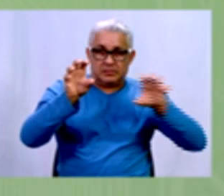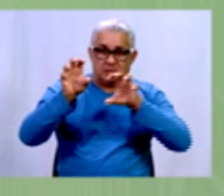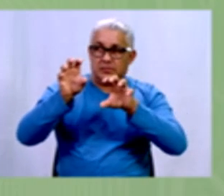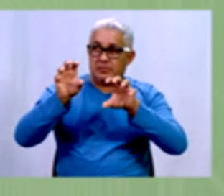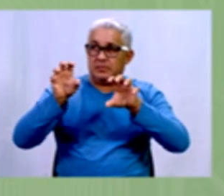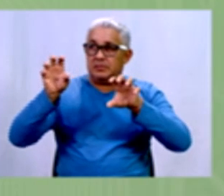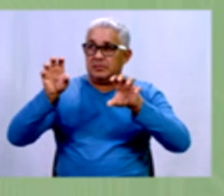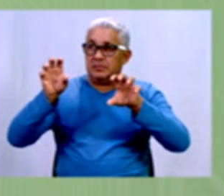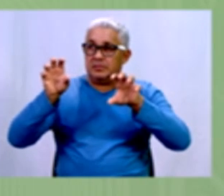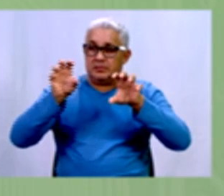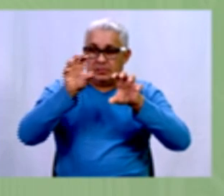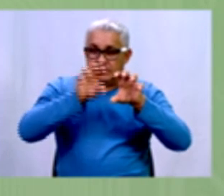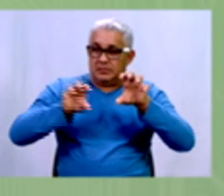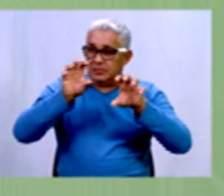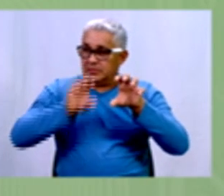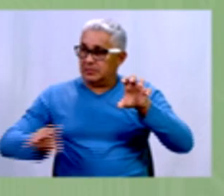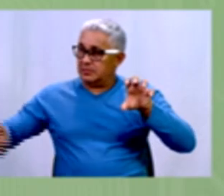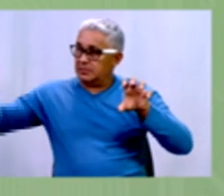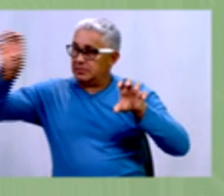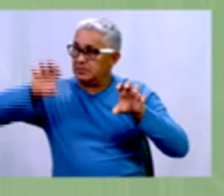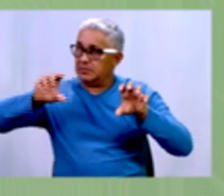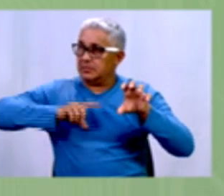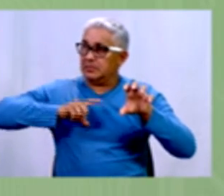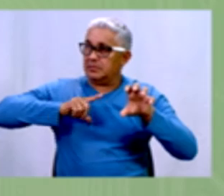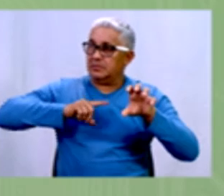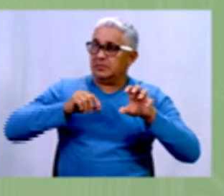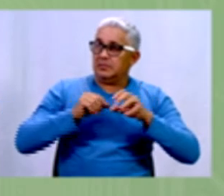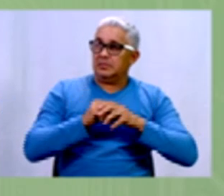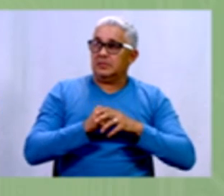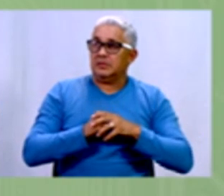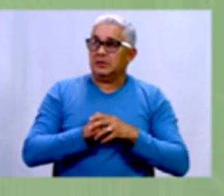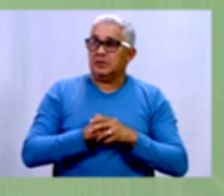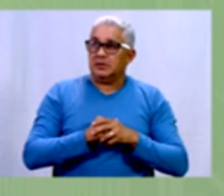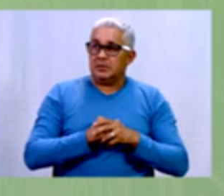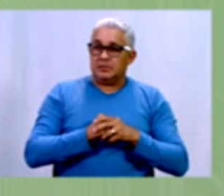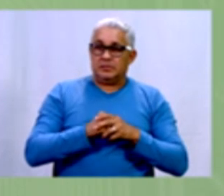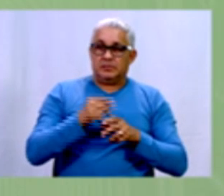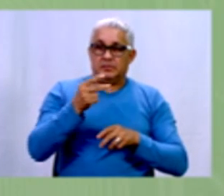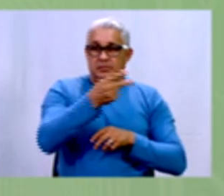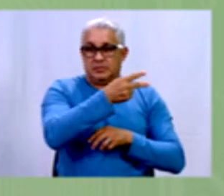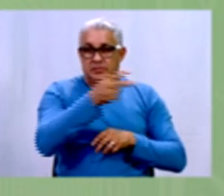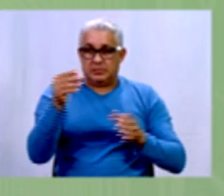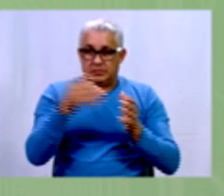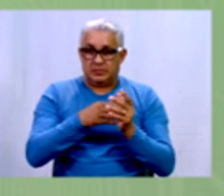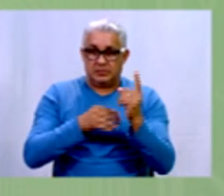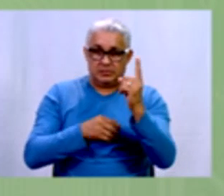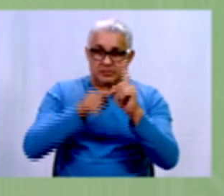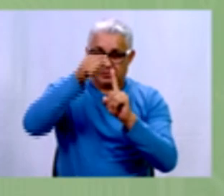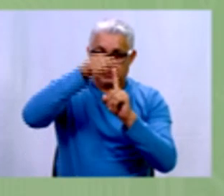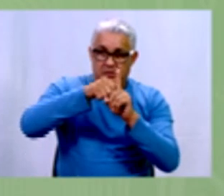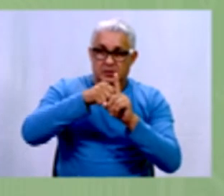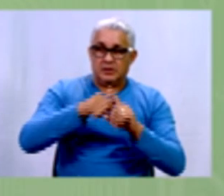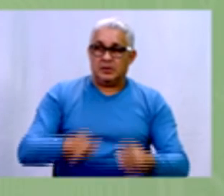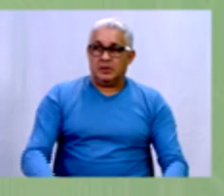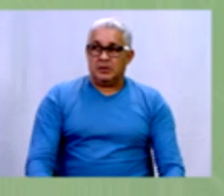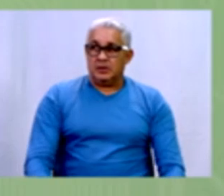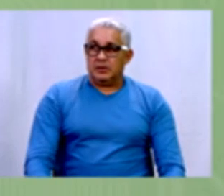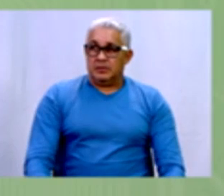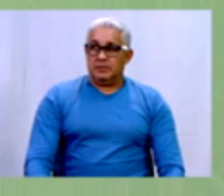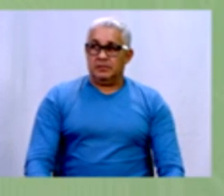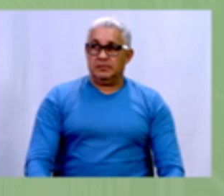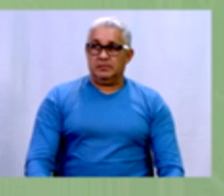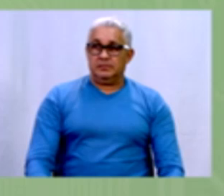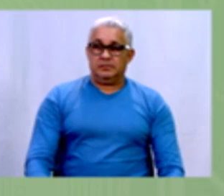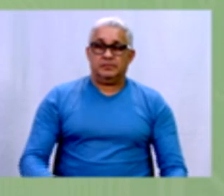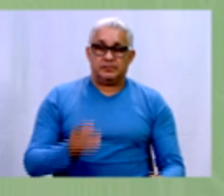Backlog, que exista o Sprint propriamente dito ali de 2 a 4 semanas. Né? Esse